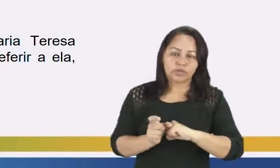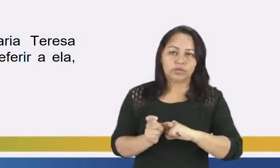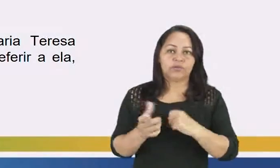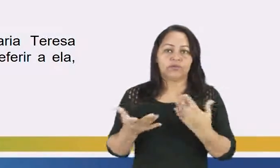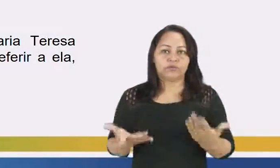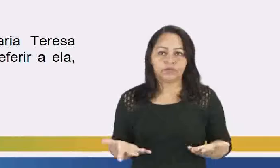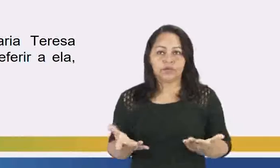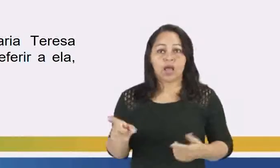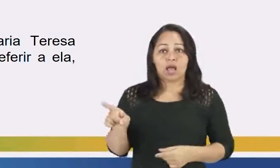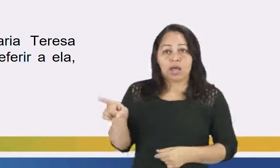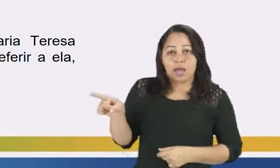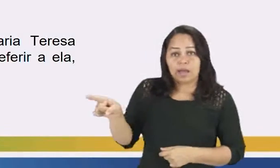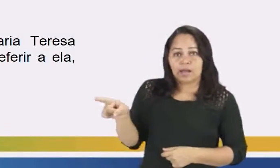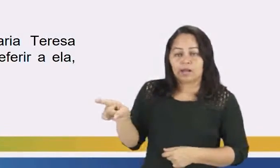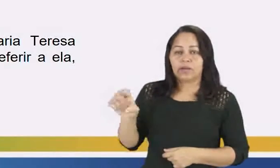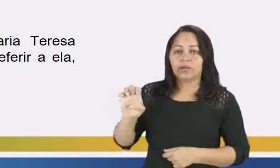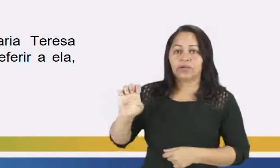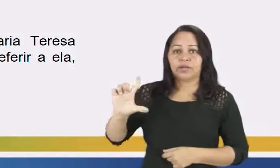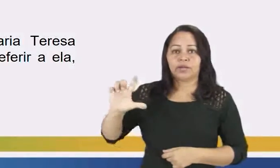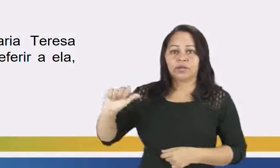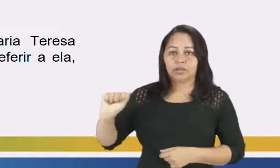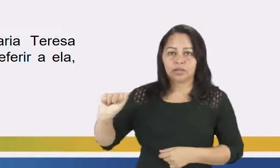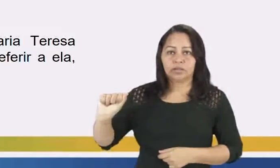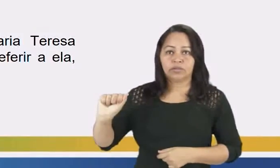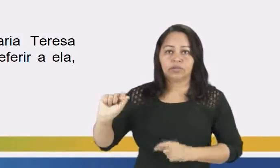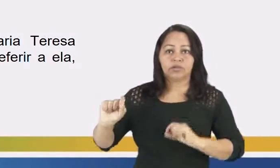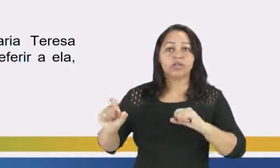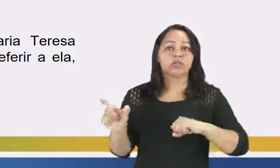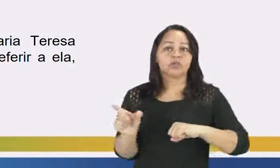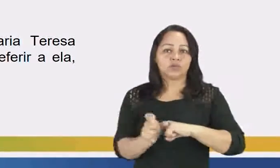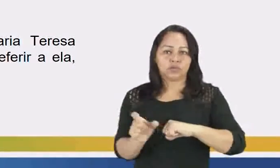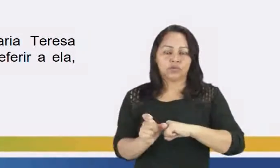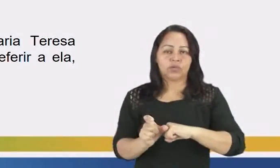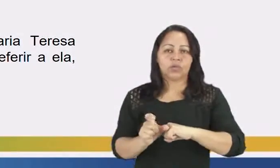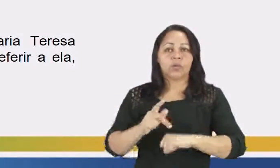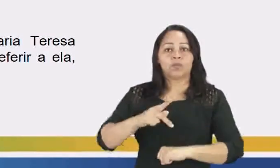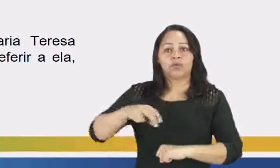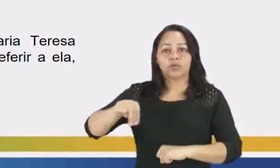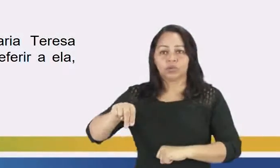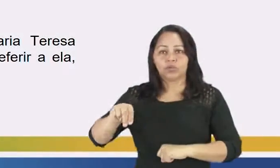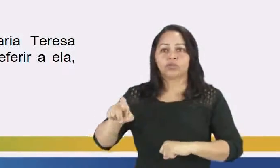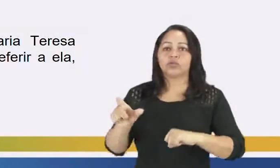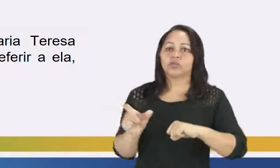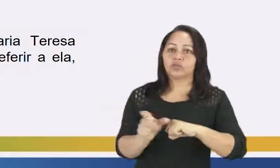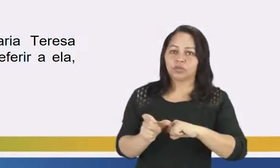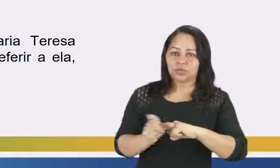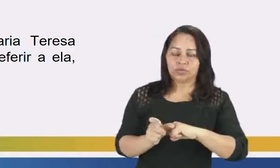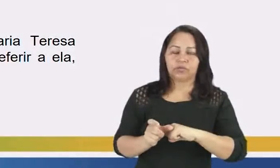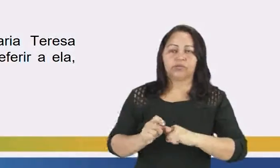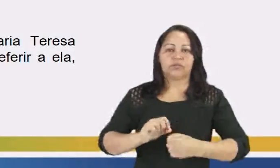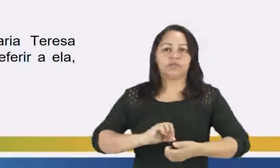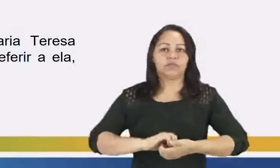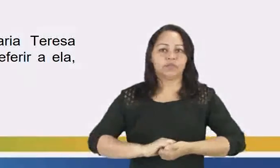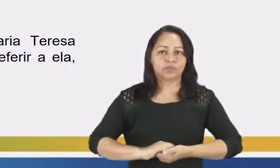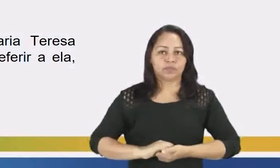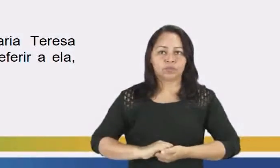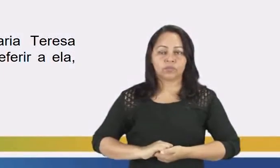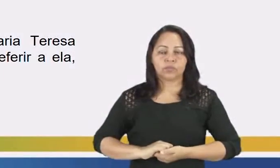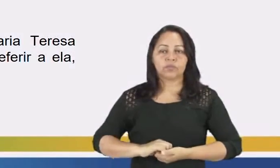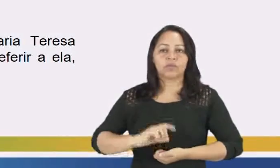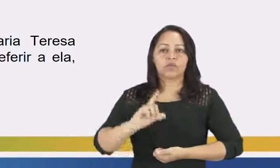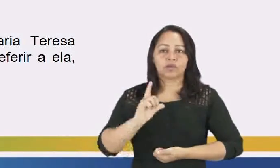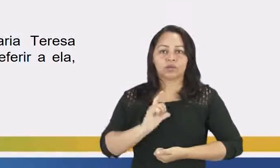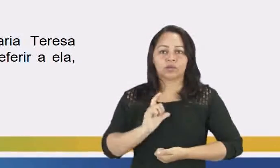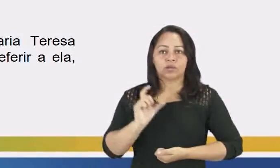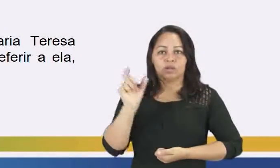o ela, são conhecidos como pronomes substantivos. E os que acompanham na classe, no caso, que vão acompanhar esse